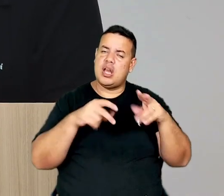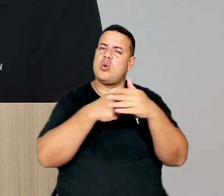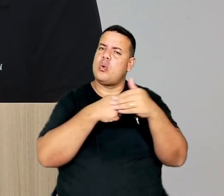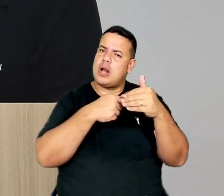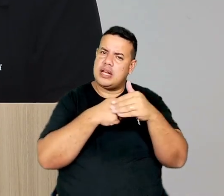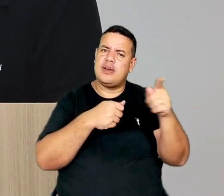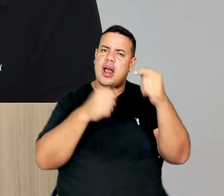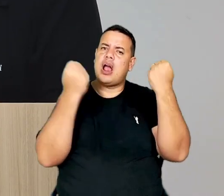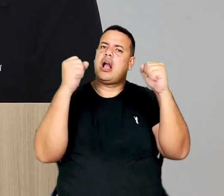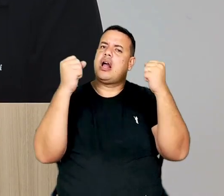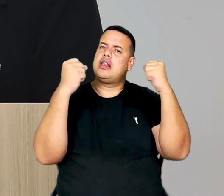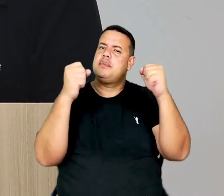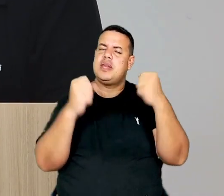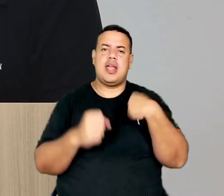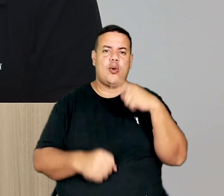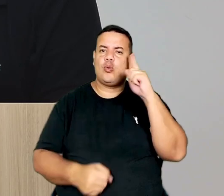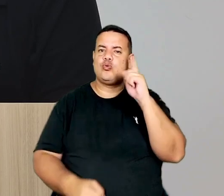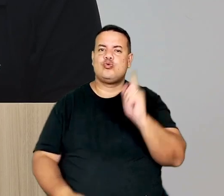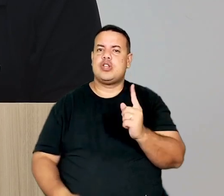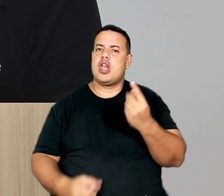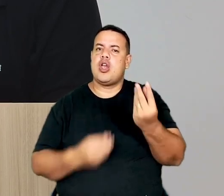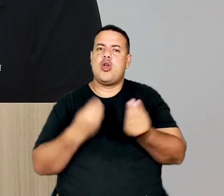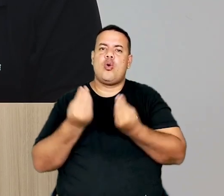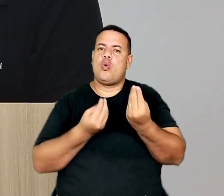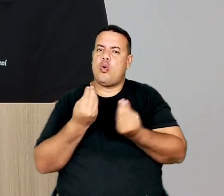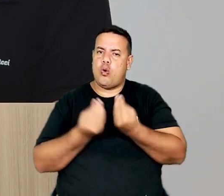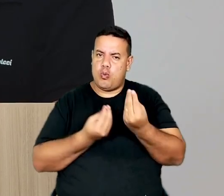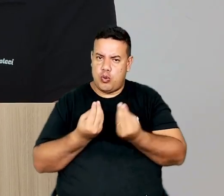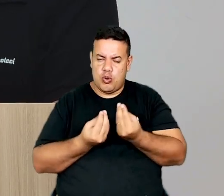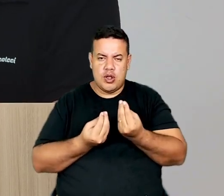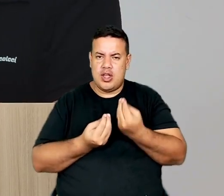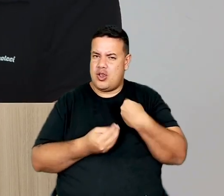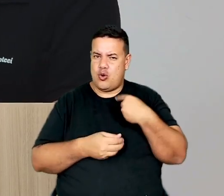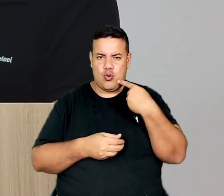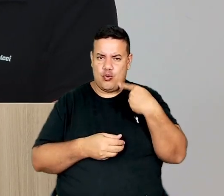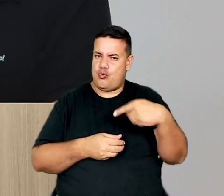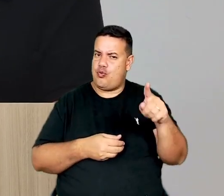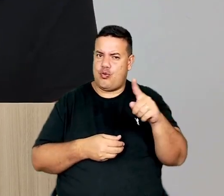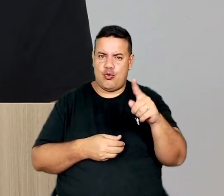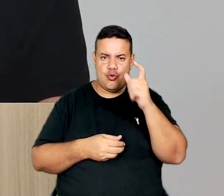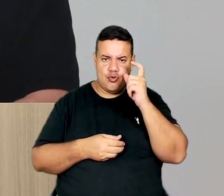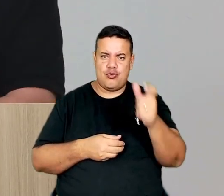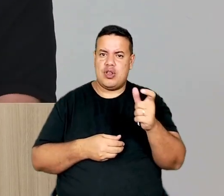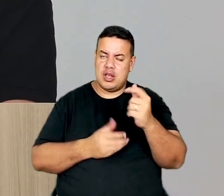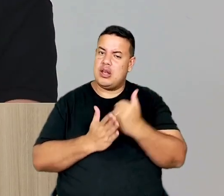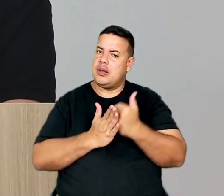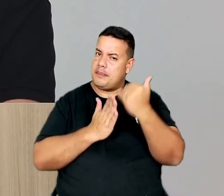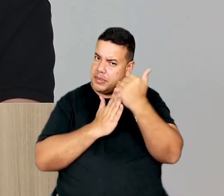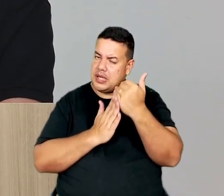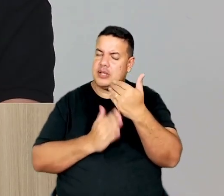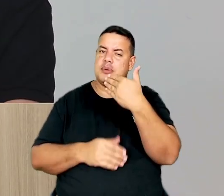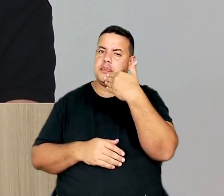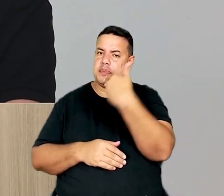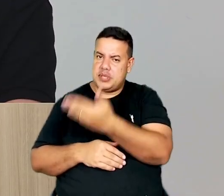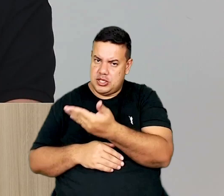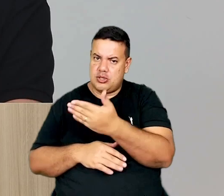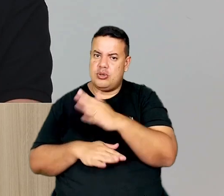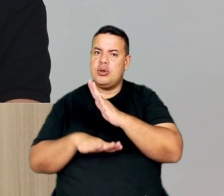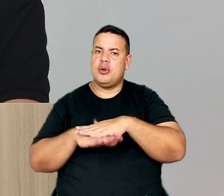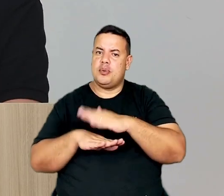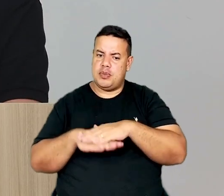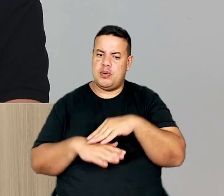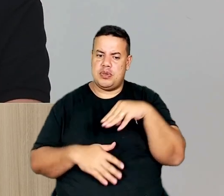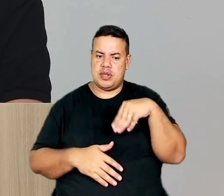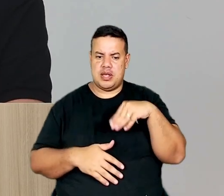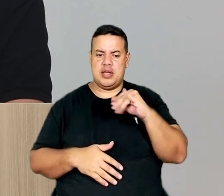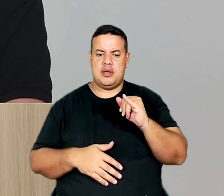academia, que eu não fui lá ver. Acredito que não é o primeiro pedido, então fico aqui para reforçar o pedido aqui da Mirelle, que com certeza também está de